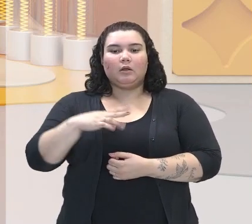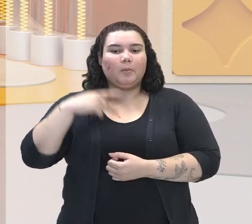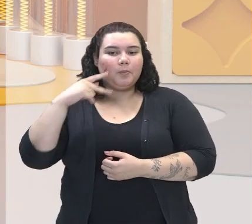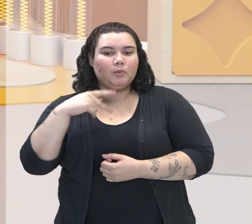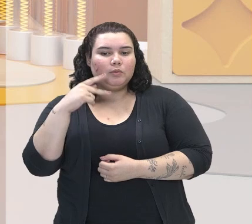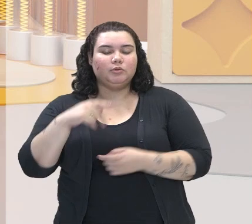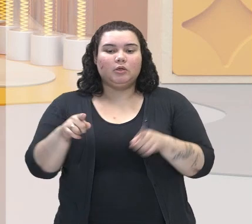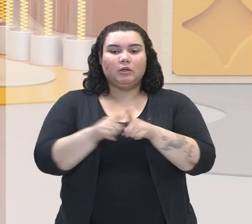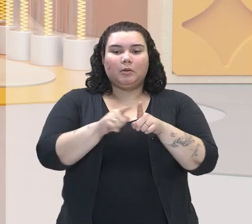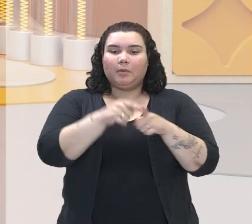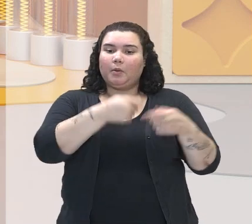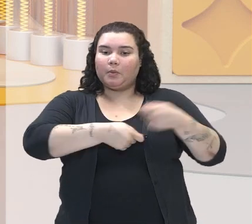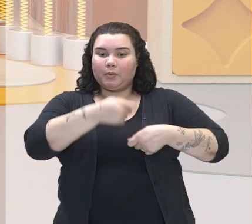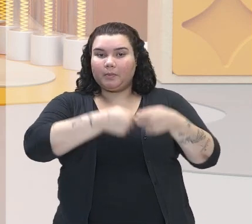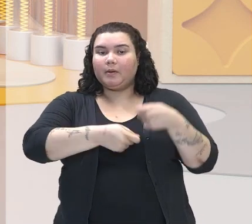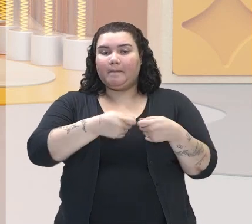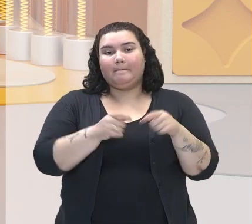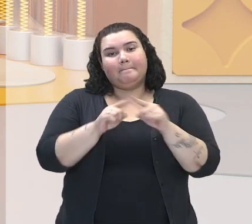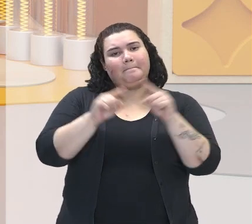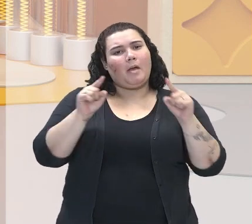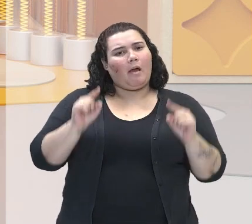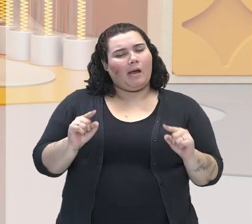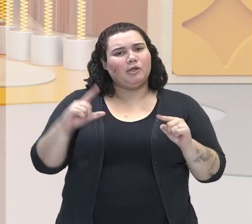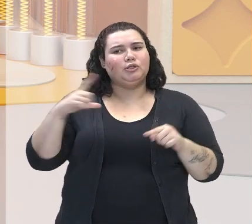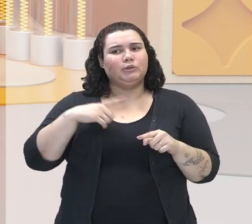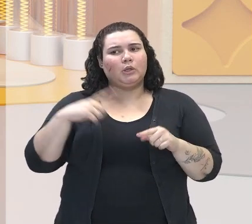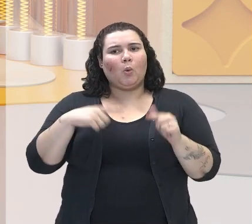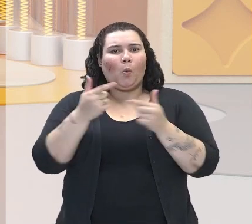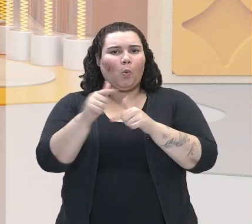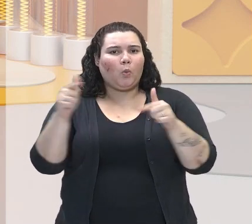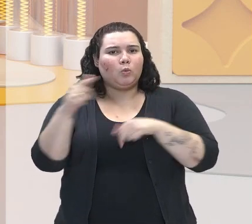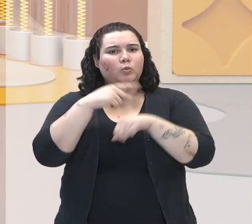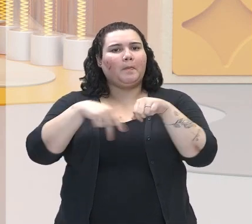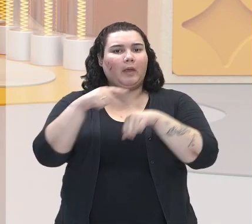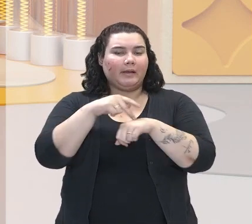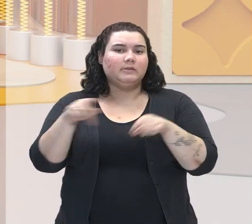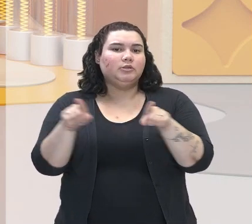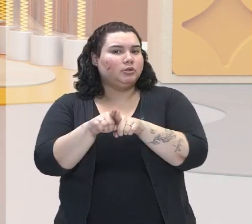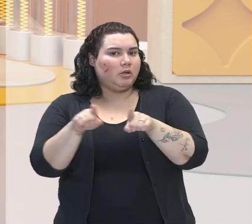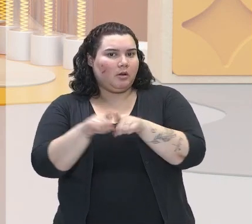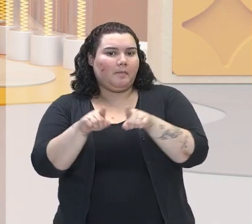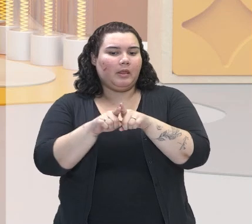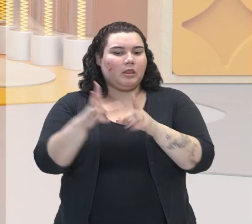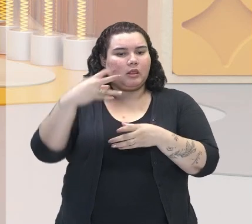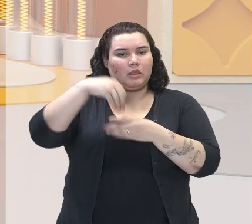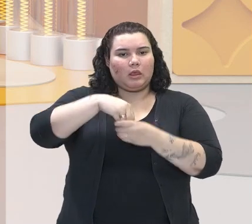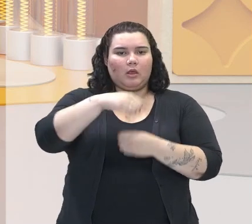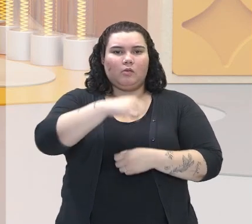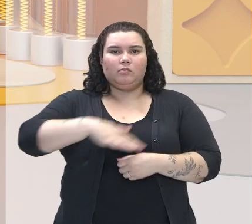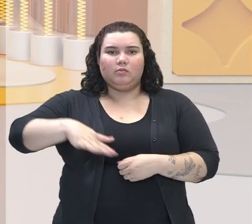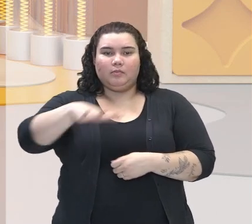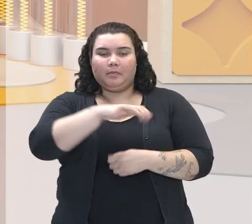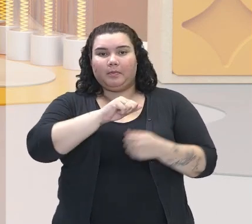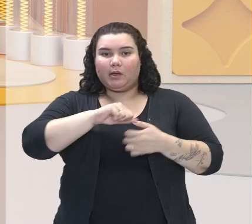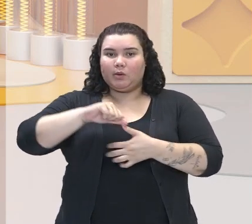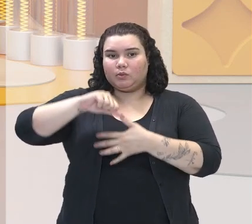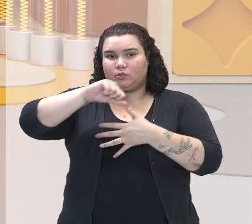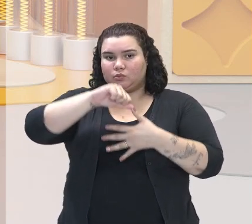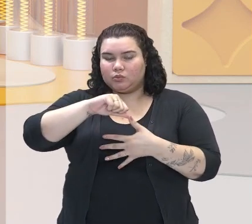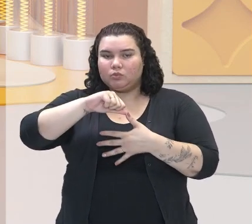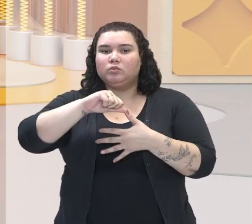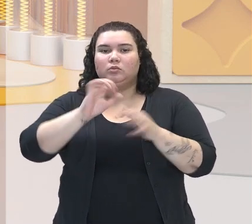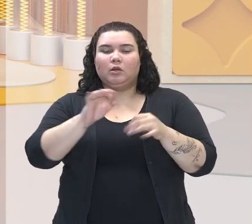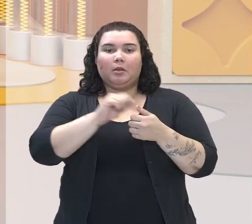muito grande, mas existem vários outros países além do Brasil aqui no continente americano, né? Aqui na